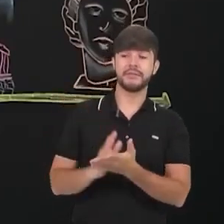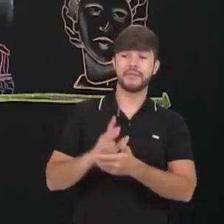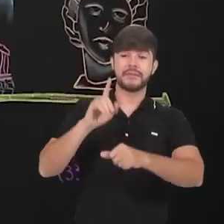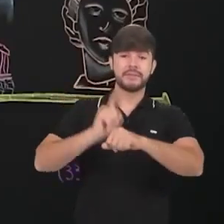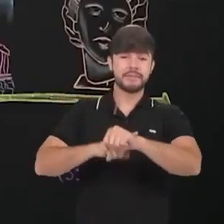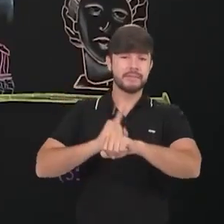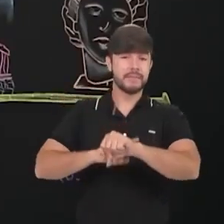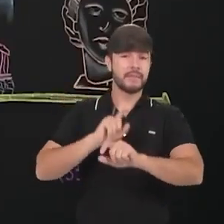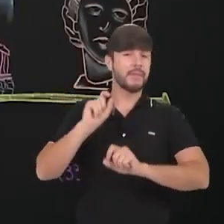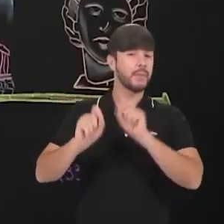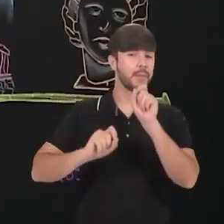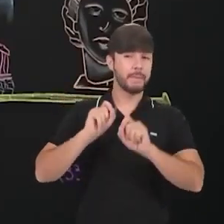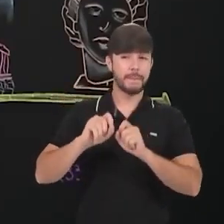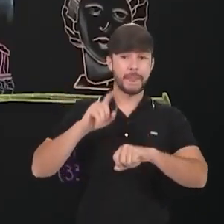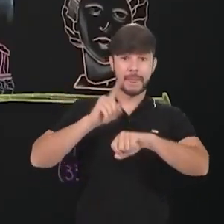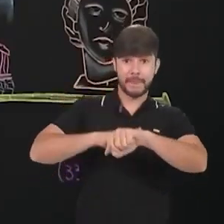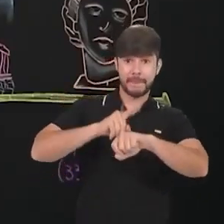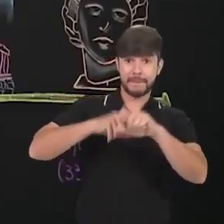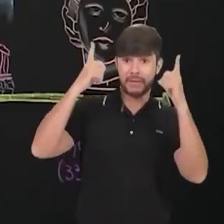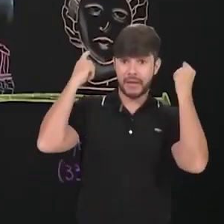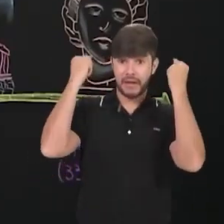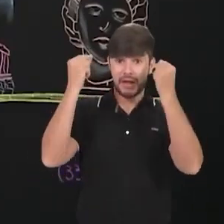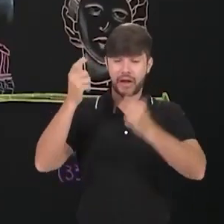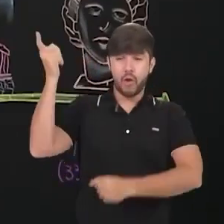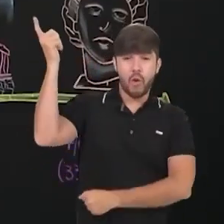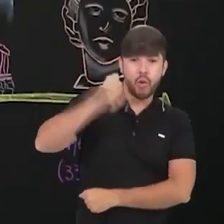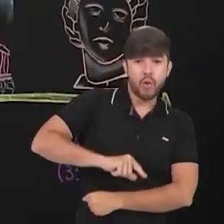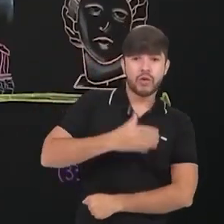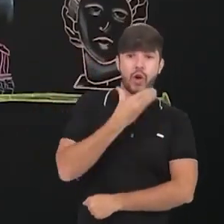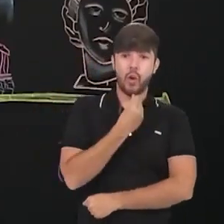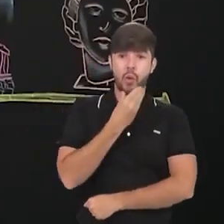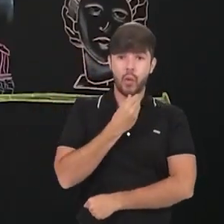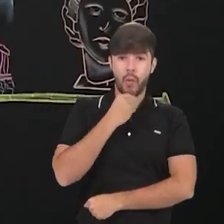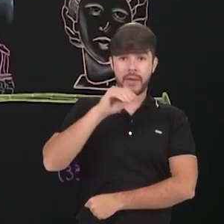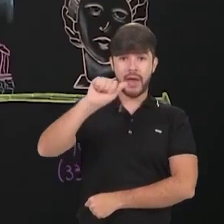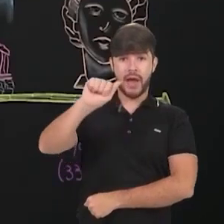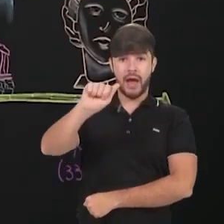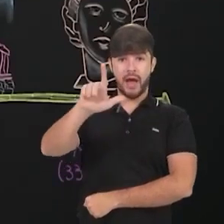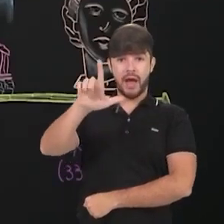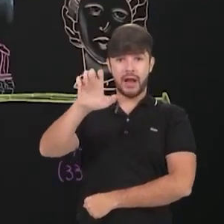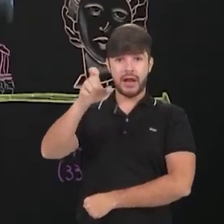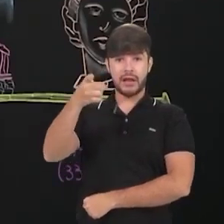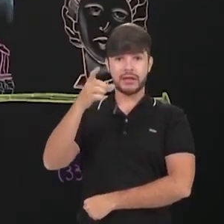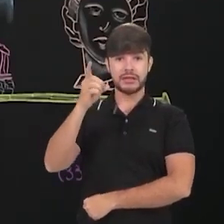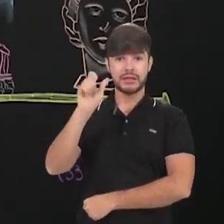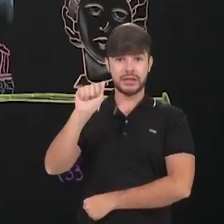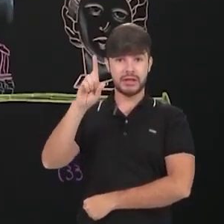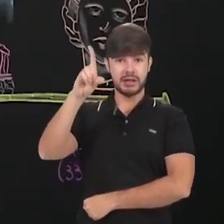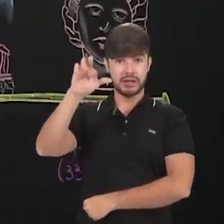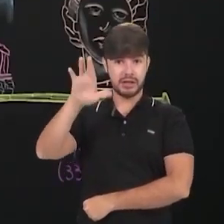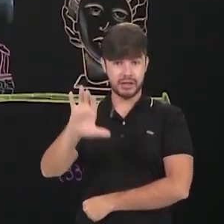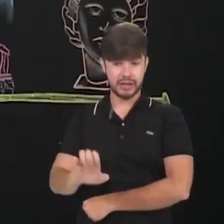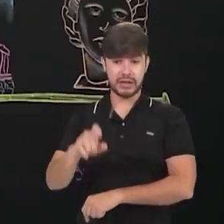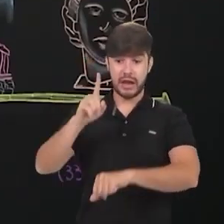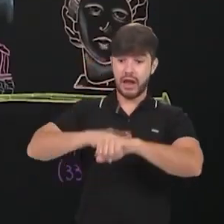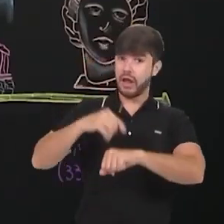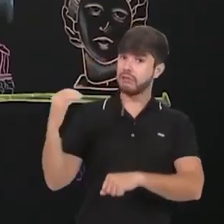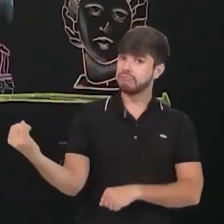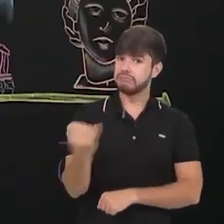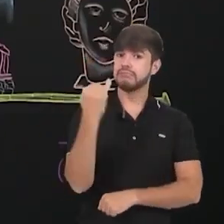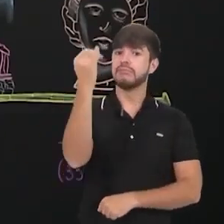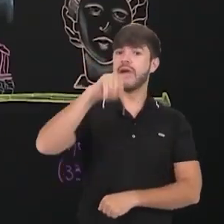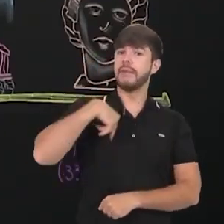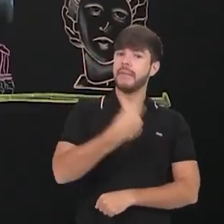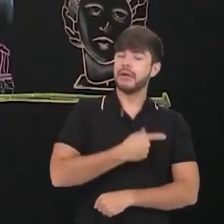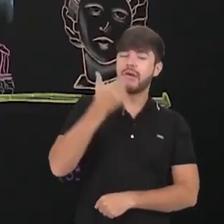a Hélade, essa área dos gregos, ela foi conquistada por Alexandre o Grande, da Macedônia. E é um período bastante importante